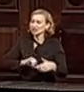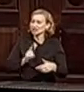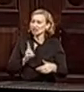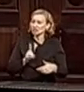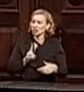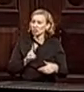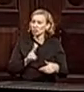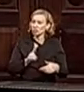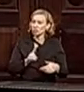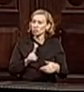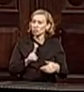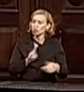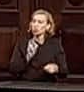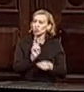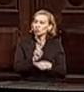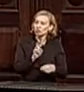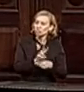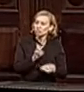entender,